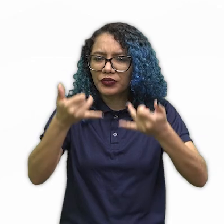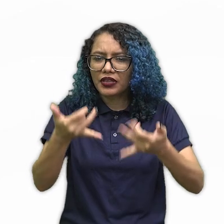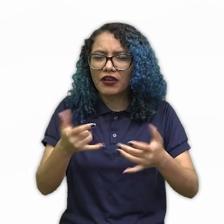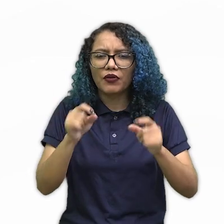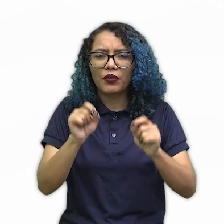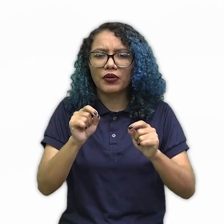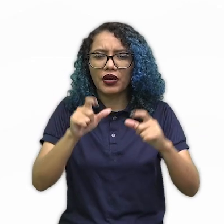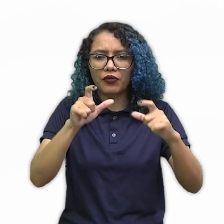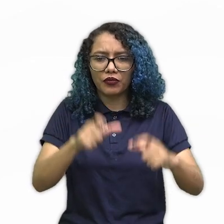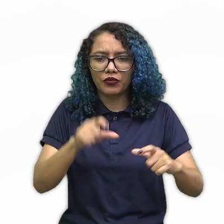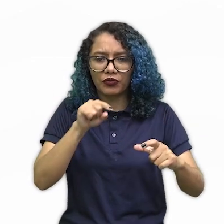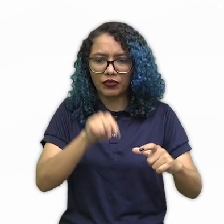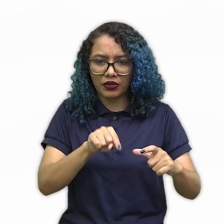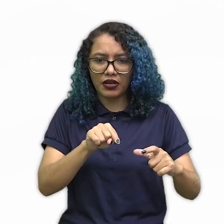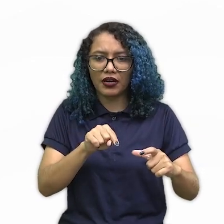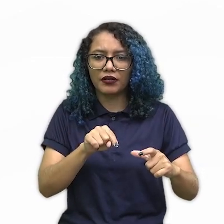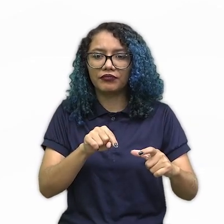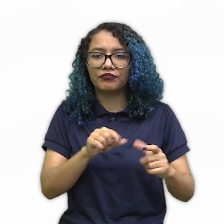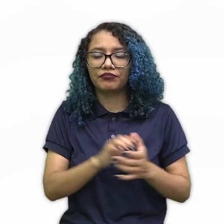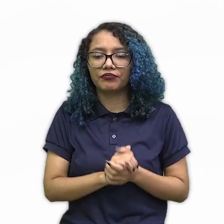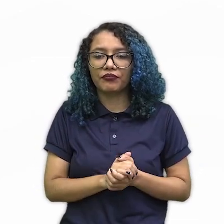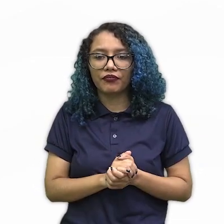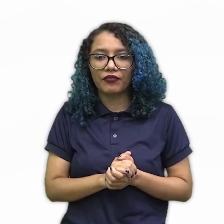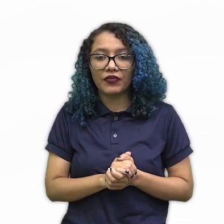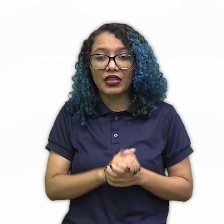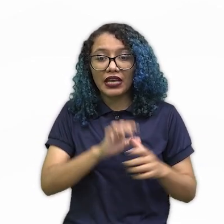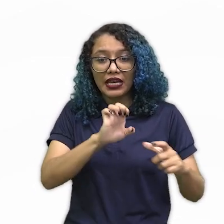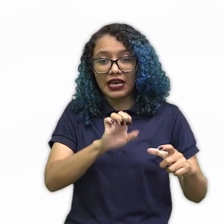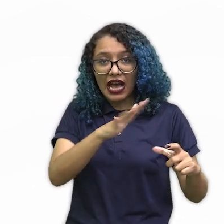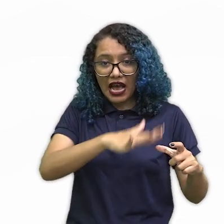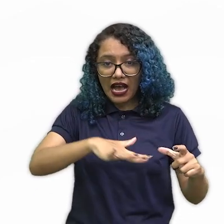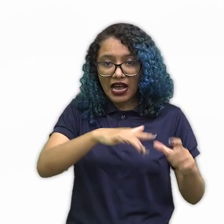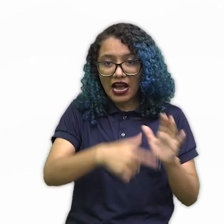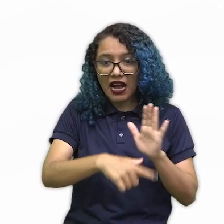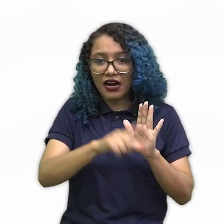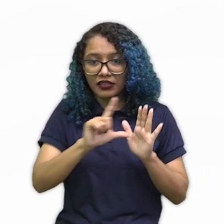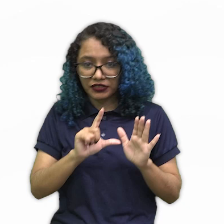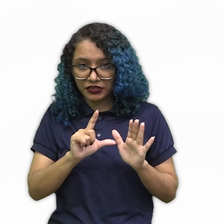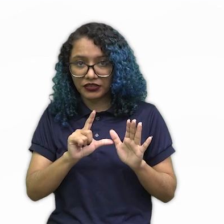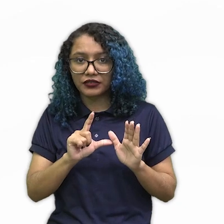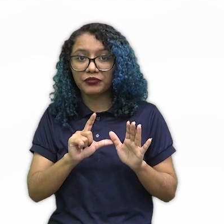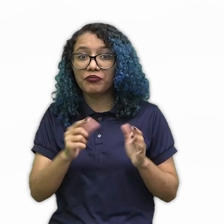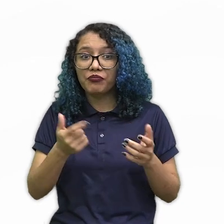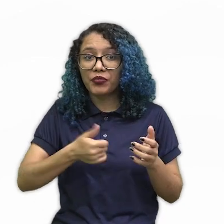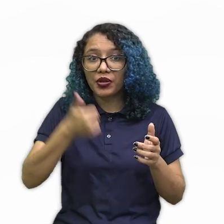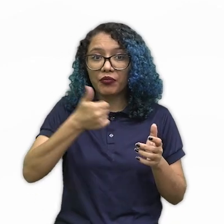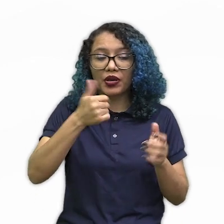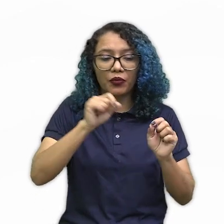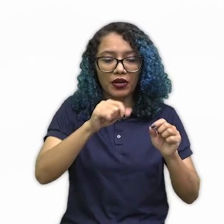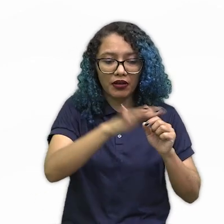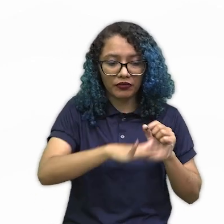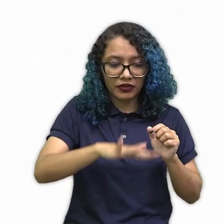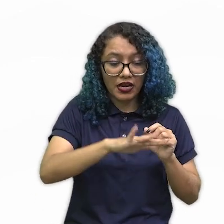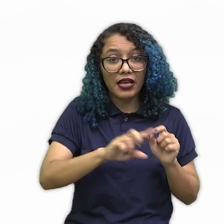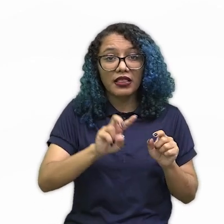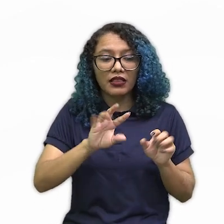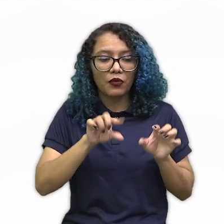ressaltava ali o fato de o espaço ser anterior ao território. Então, a gente primeiro tem um espaço, e depois esse espaço